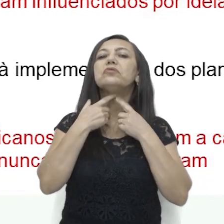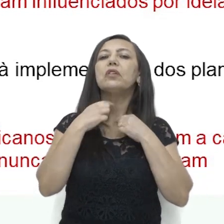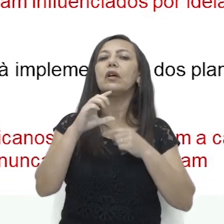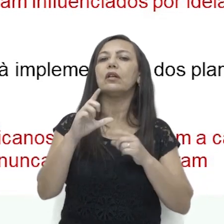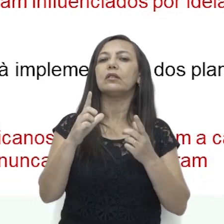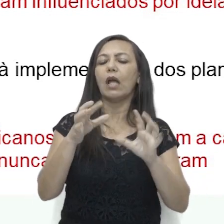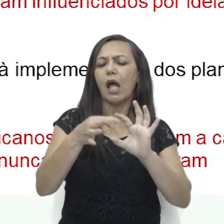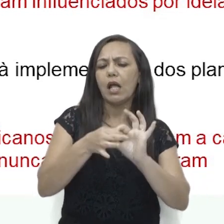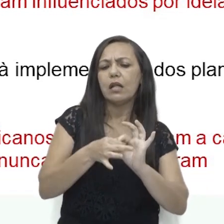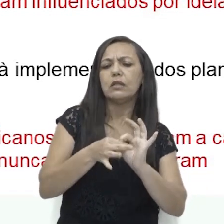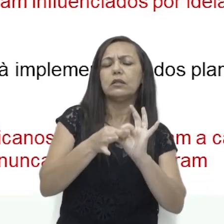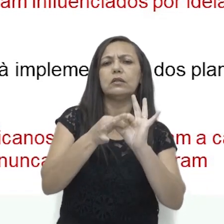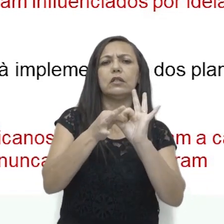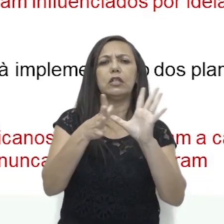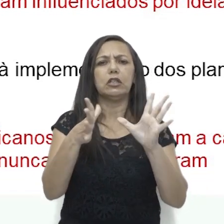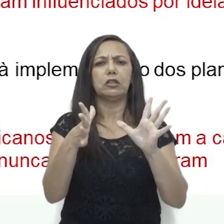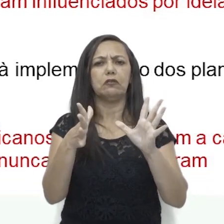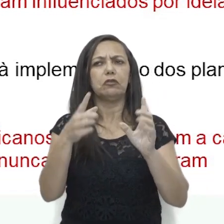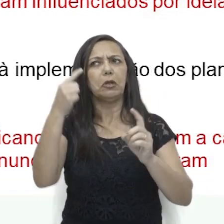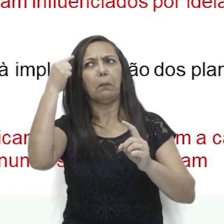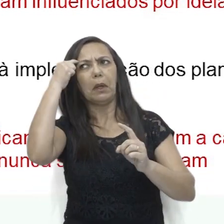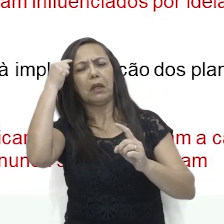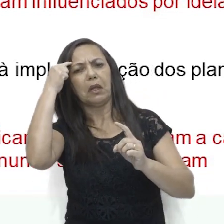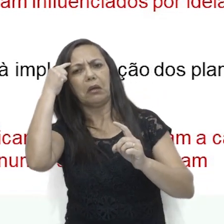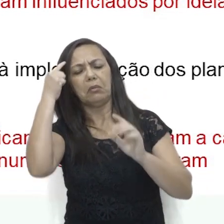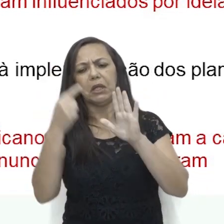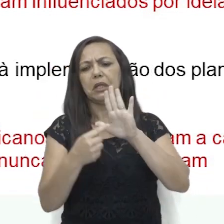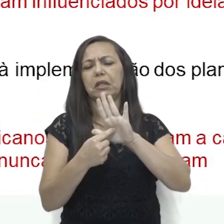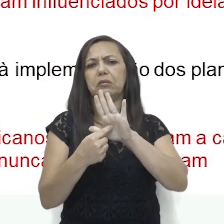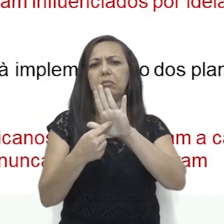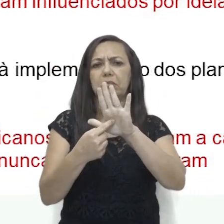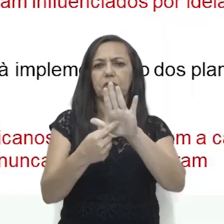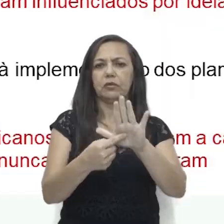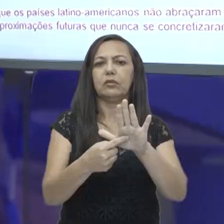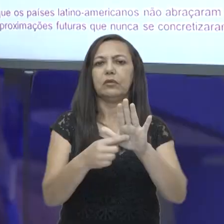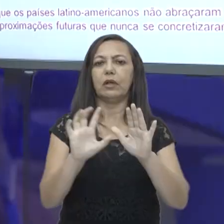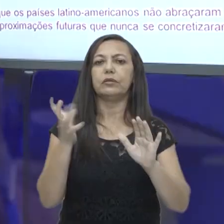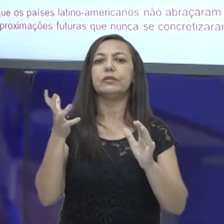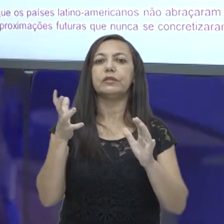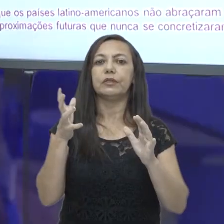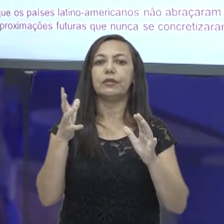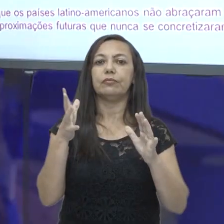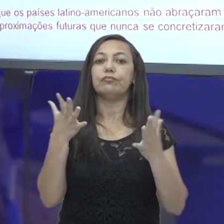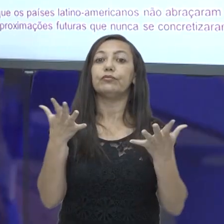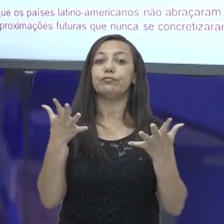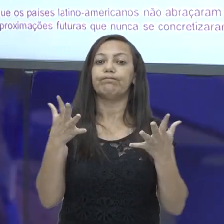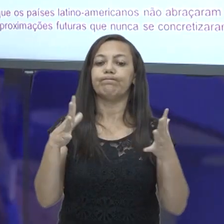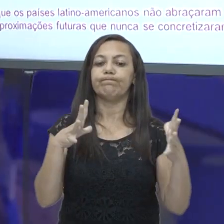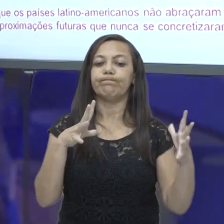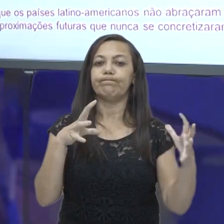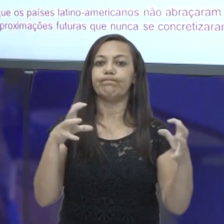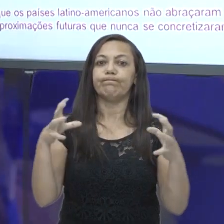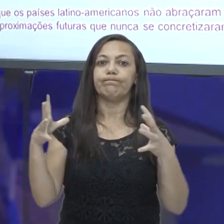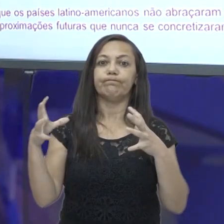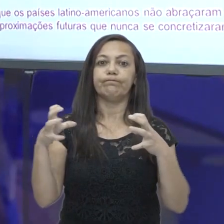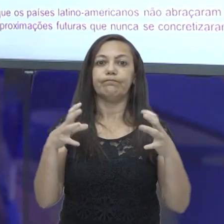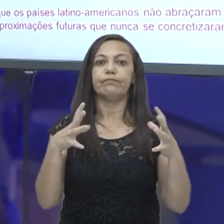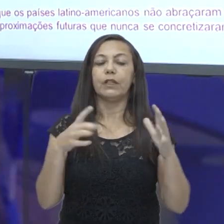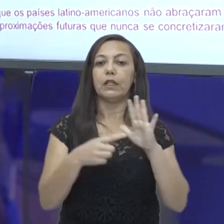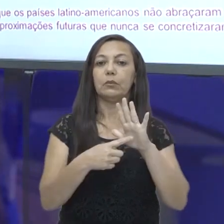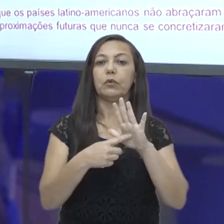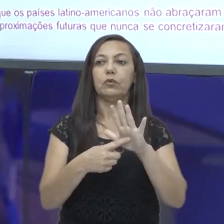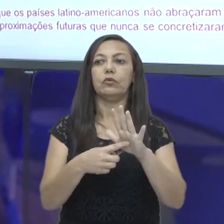ter uma liberdade para viver aqui na América, que isso vai causar um choque, tá certo? Um choque de